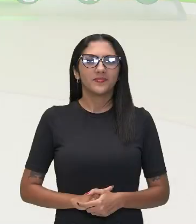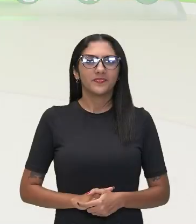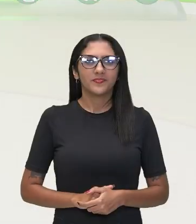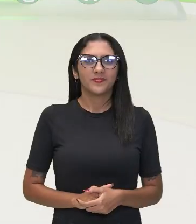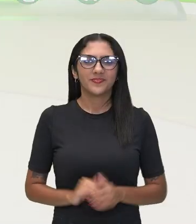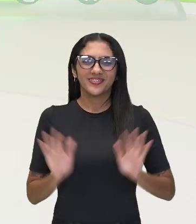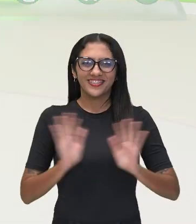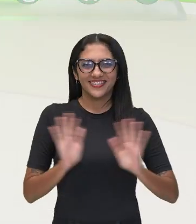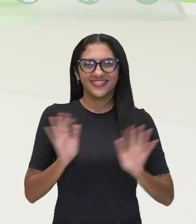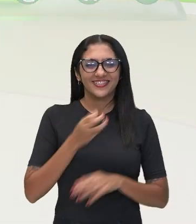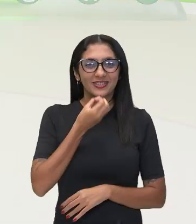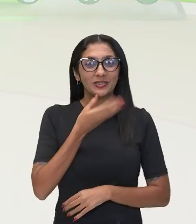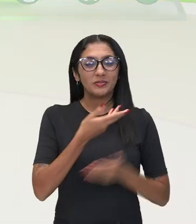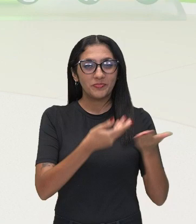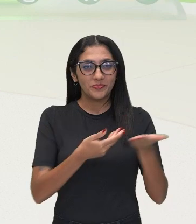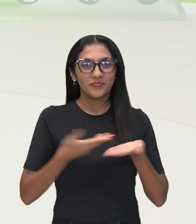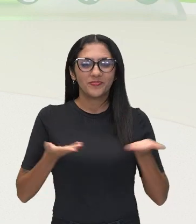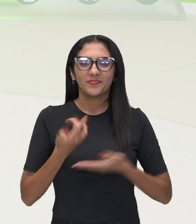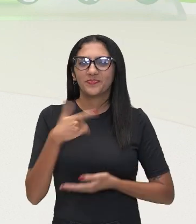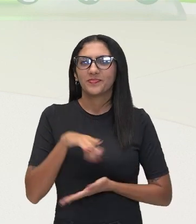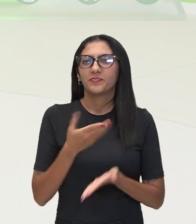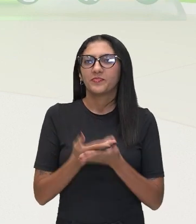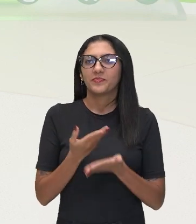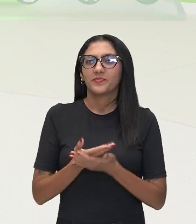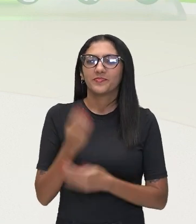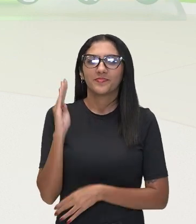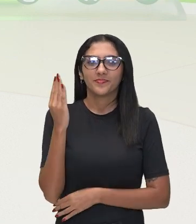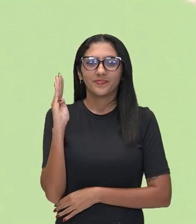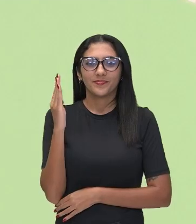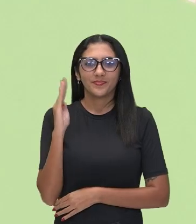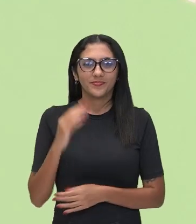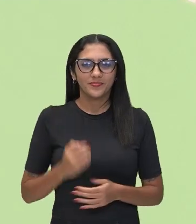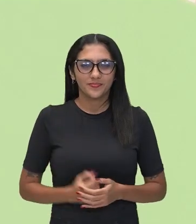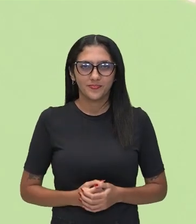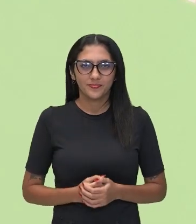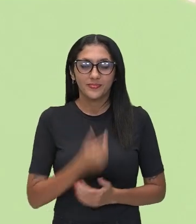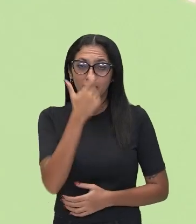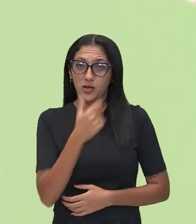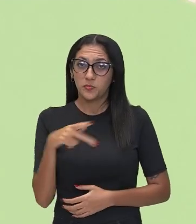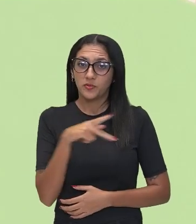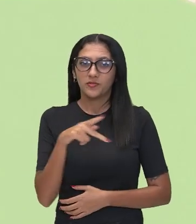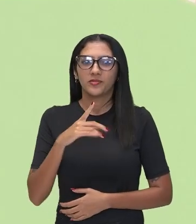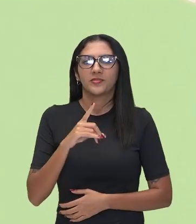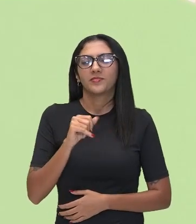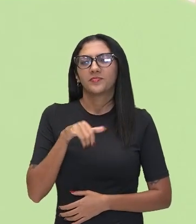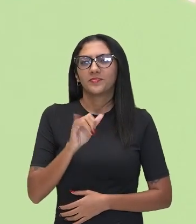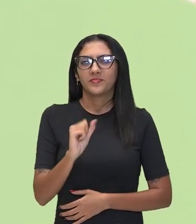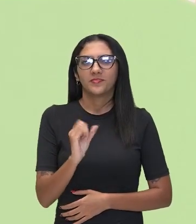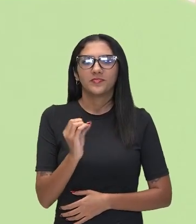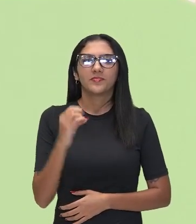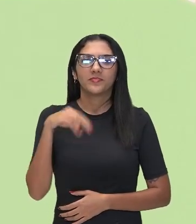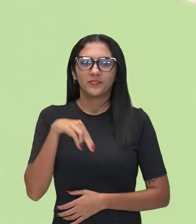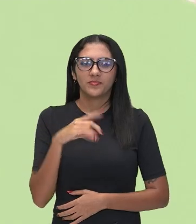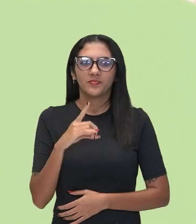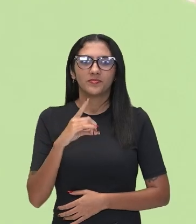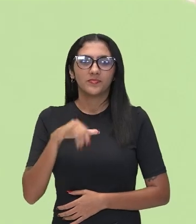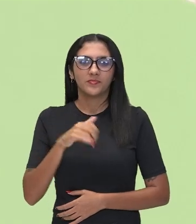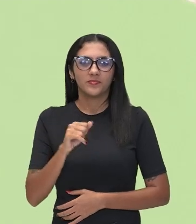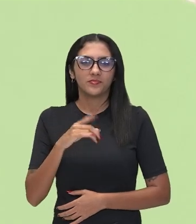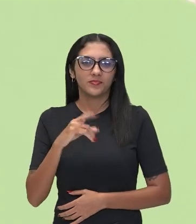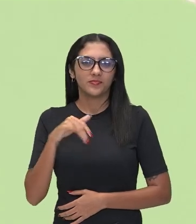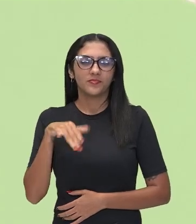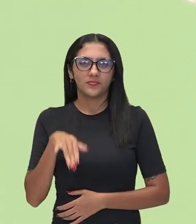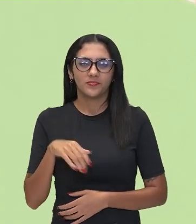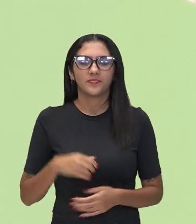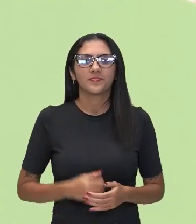Olá, sejam bem-vindos aí para a nossa aula de Biologia. Eu sou o professor Dayson Jardim e vamos ver aí o